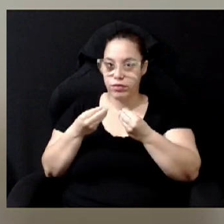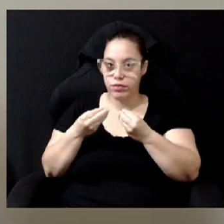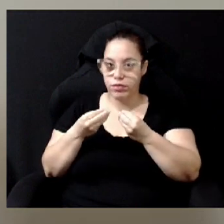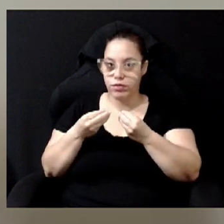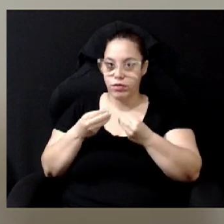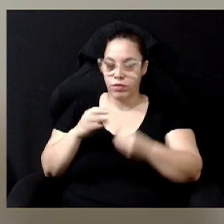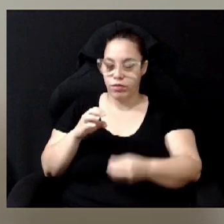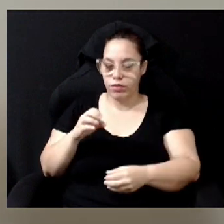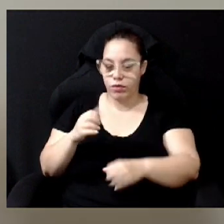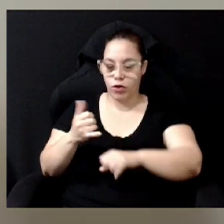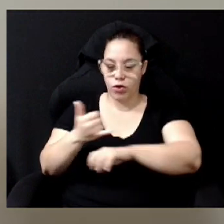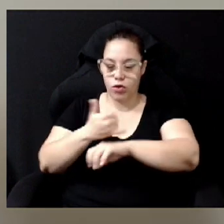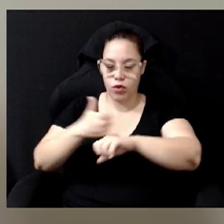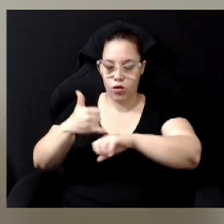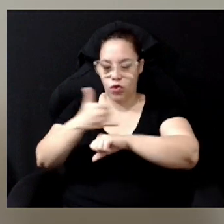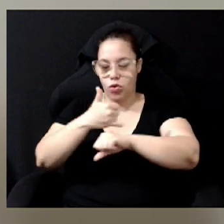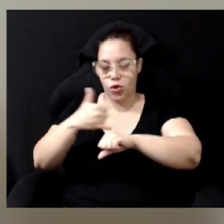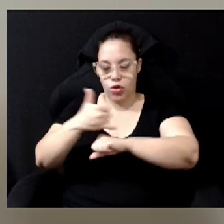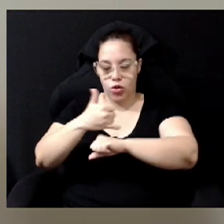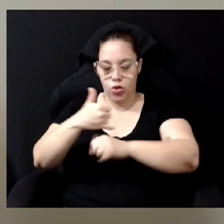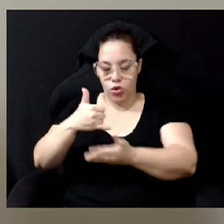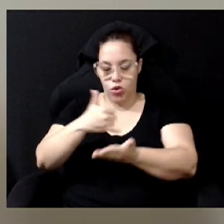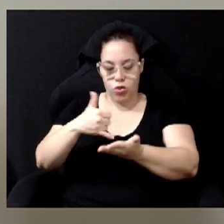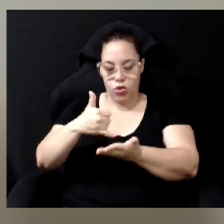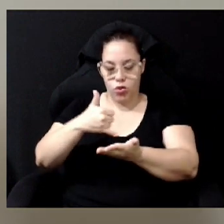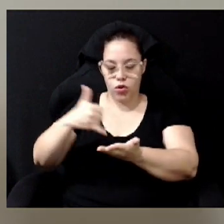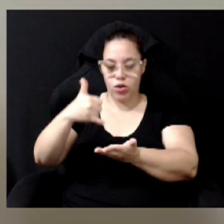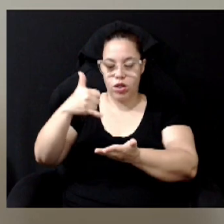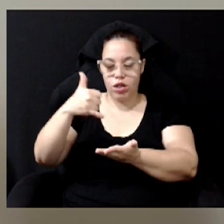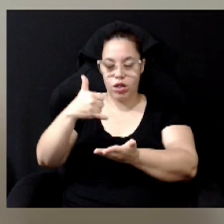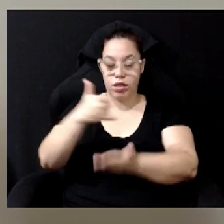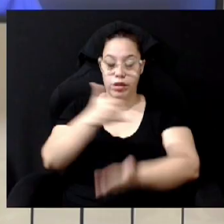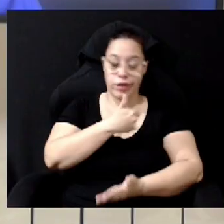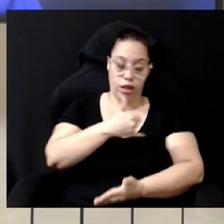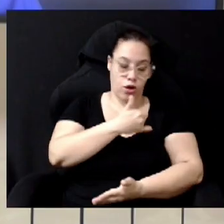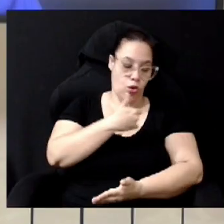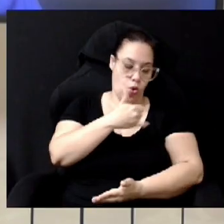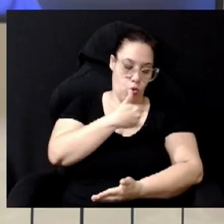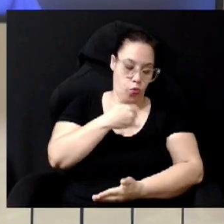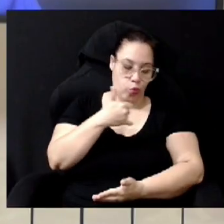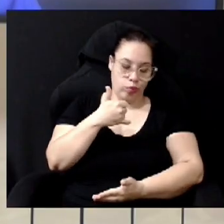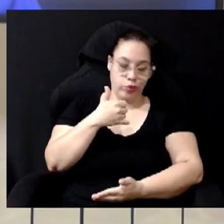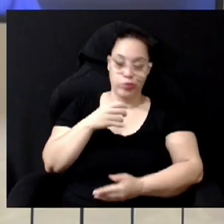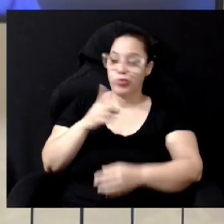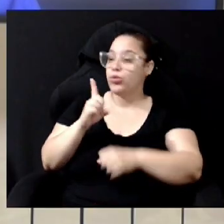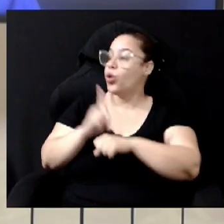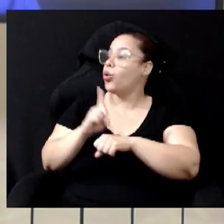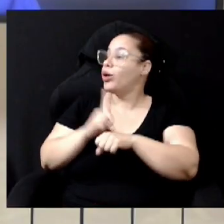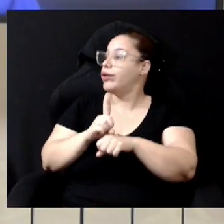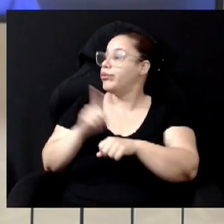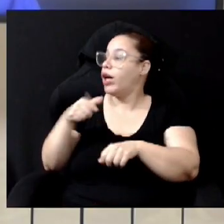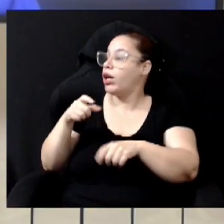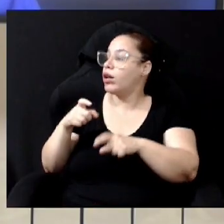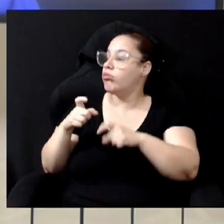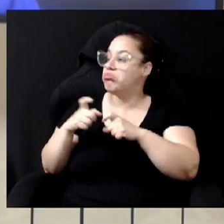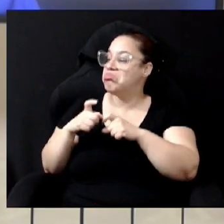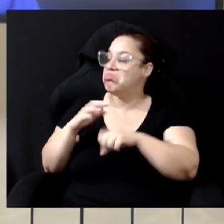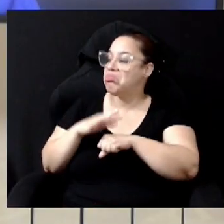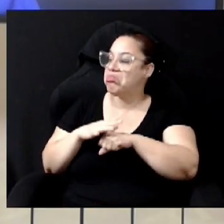parede das artérias, também vai acontecer na válvula aórtica. Doutor, essa doença que aparece, né, com